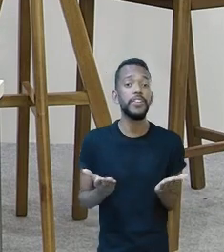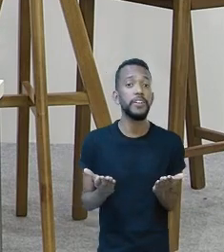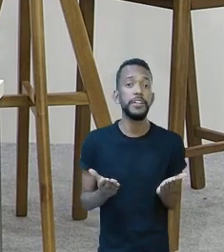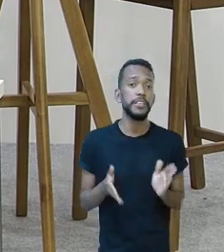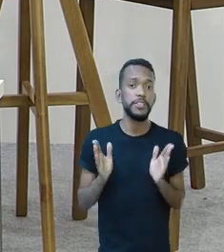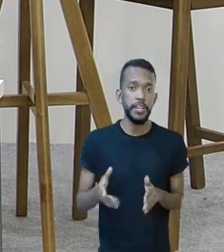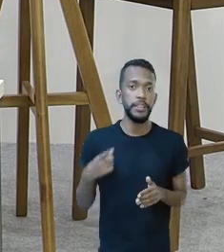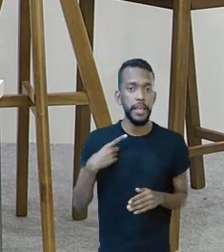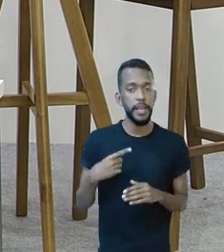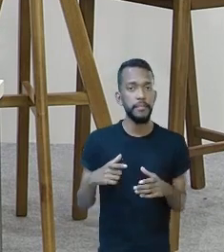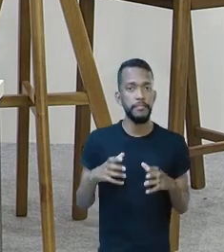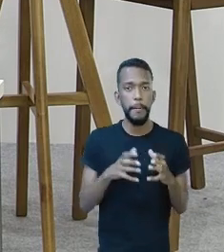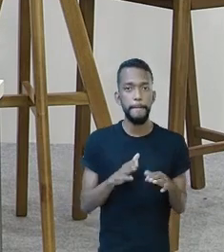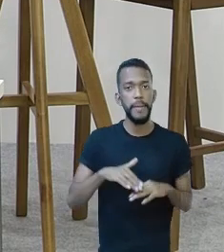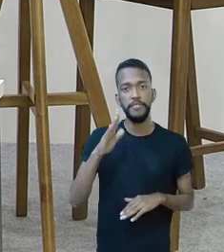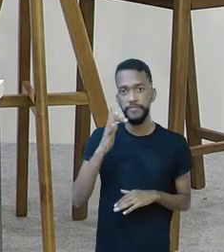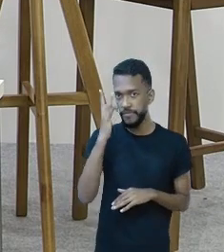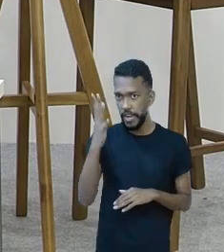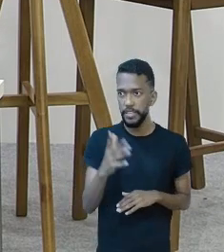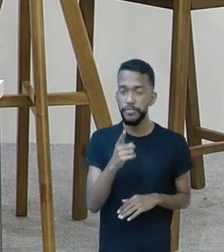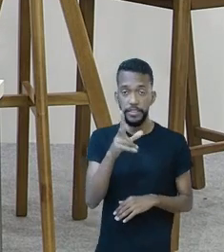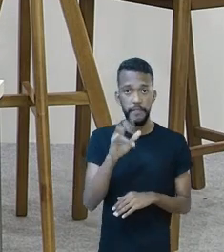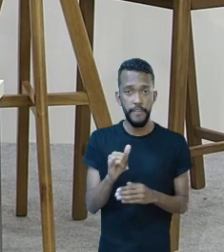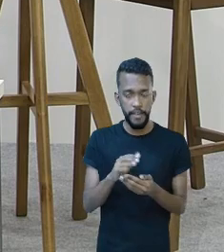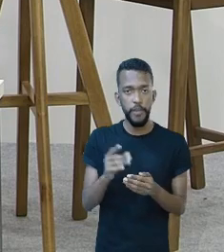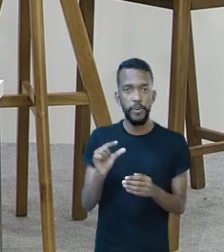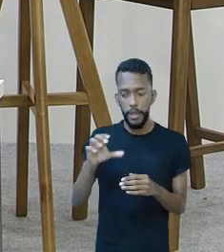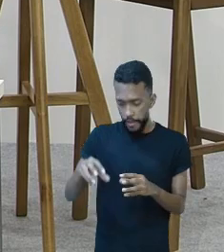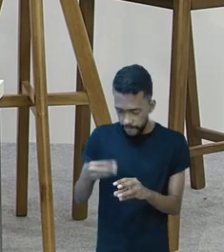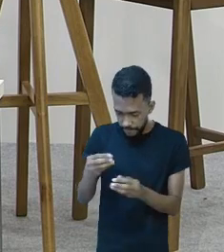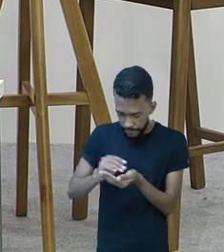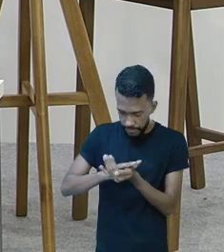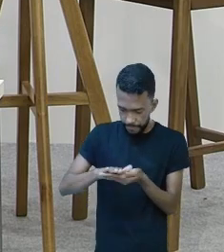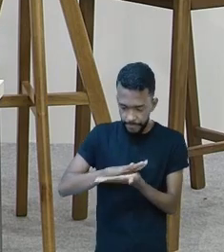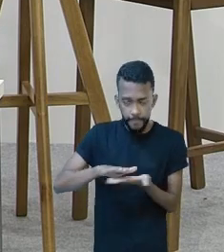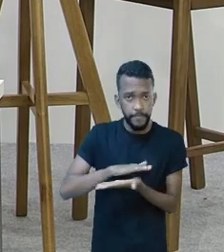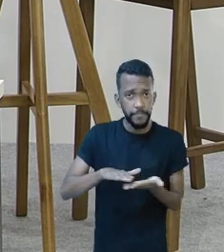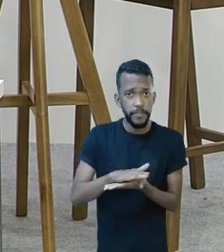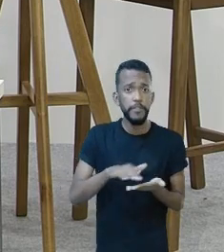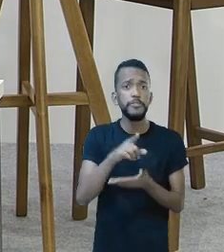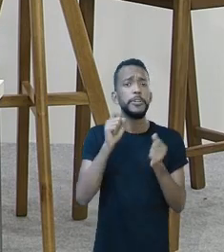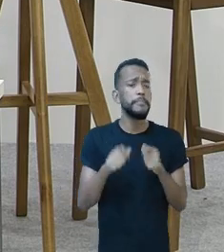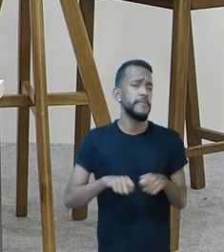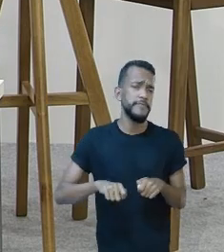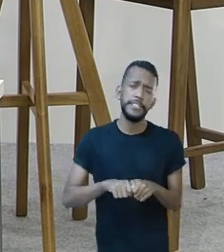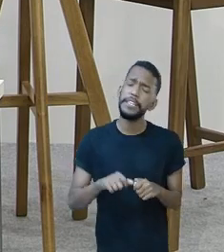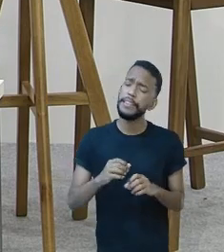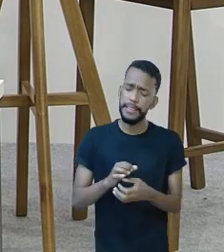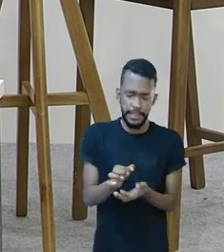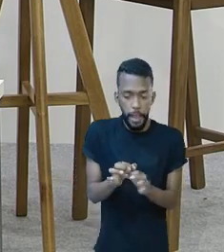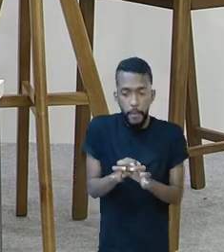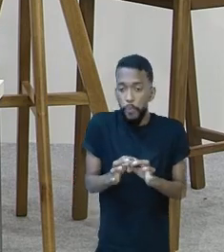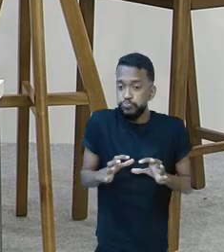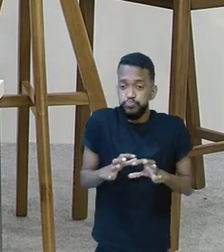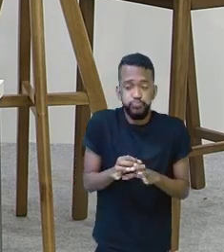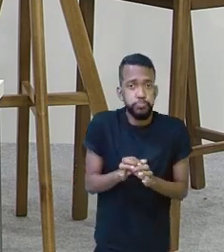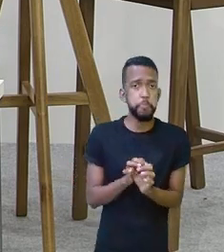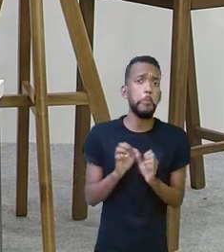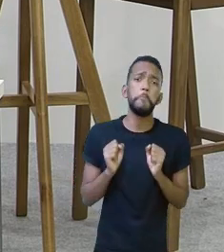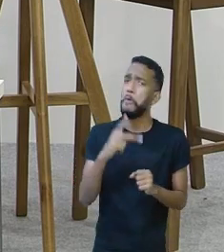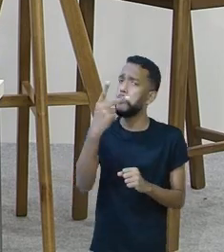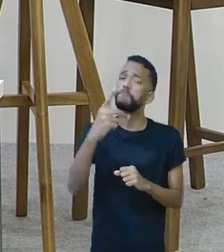chegou a parte mais fácil. Você vai enrolar. As bolinhas você pode fazer do tamanho que você achar